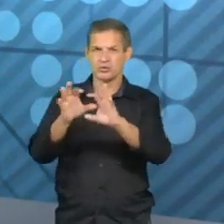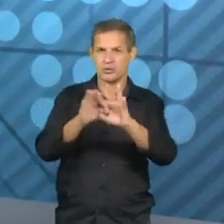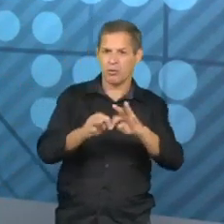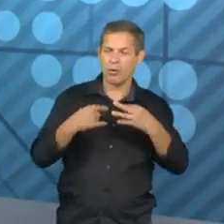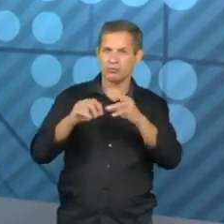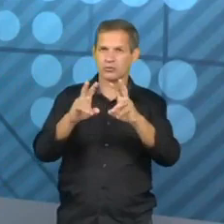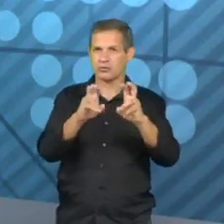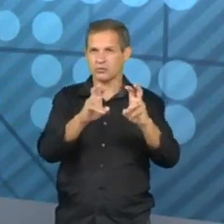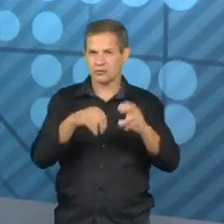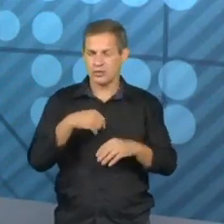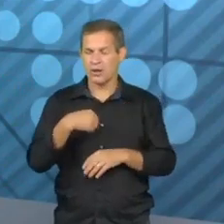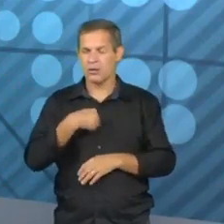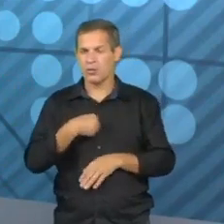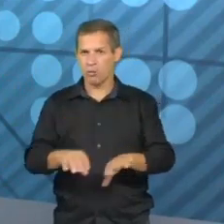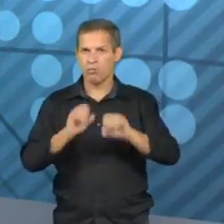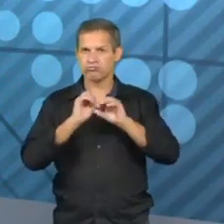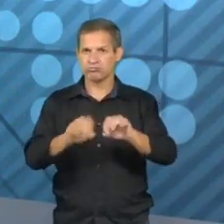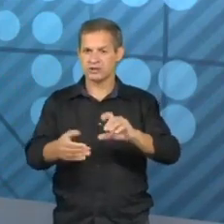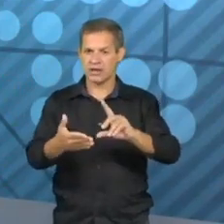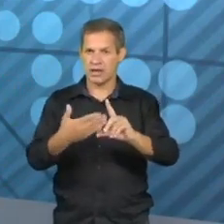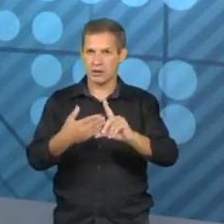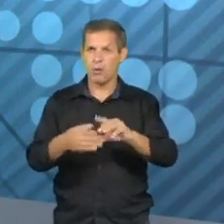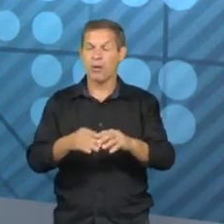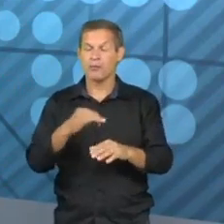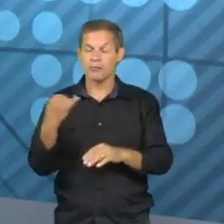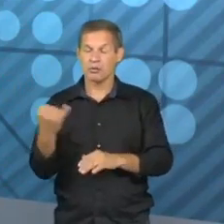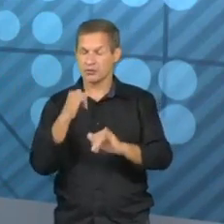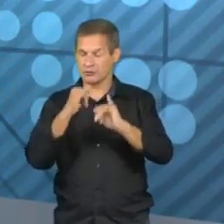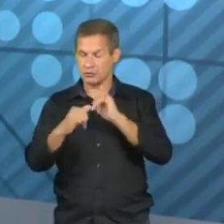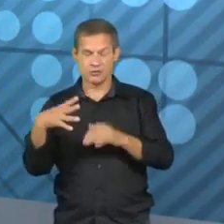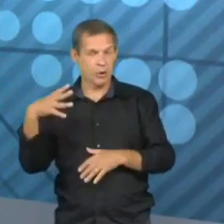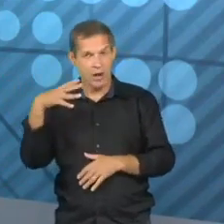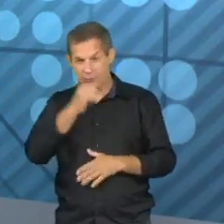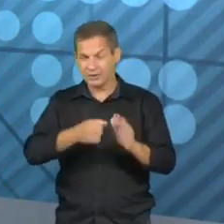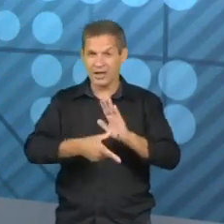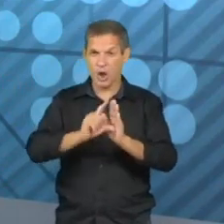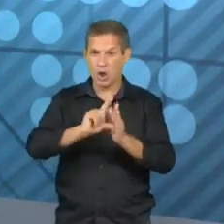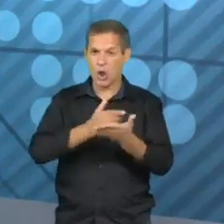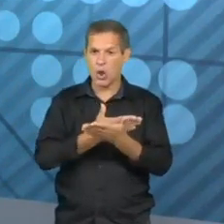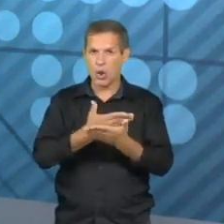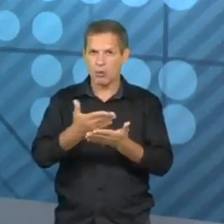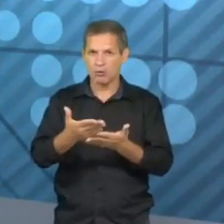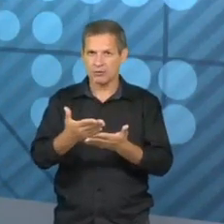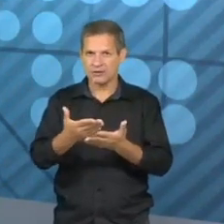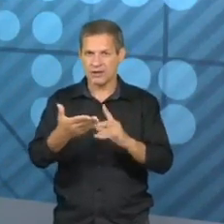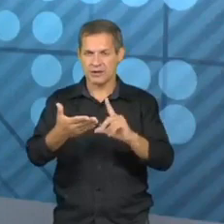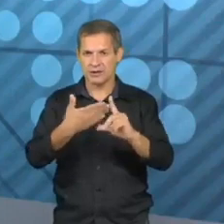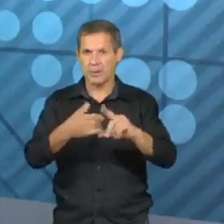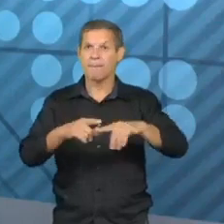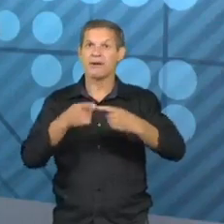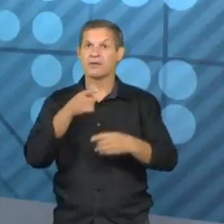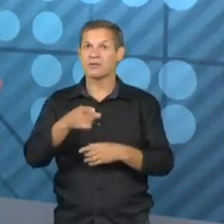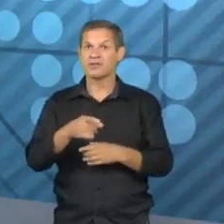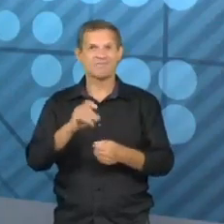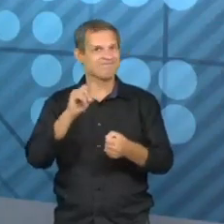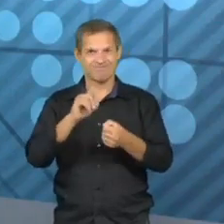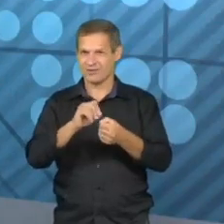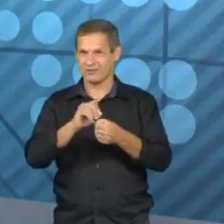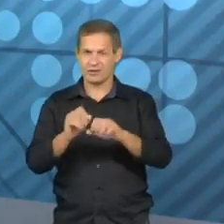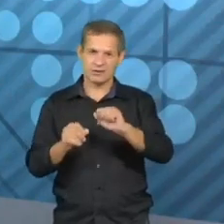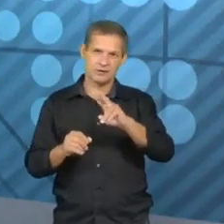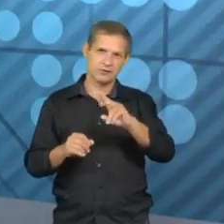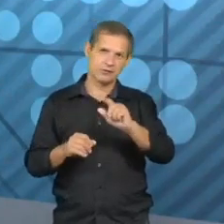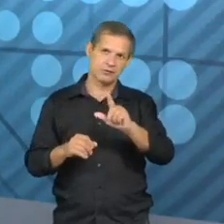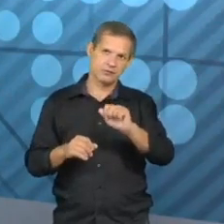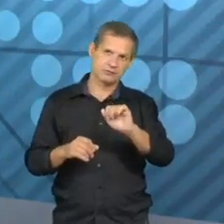os conteúdos que eu vou trazer aqui. Um recado bem rápido antes da gente iniciar. Tá? Você que não fez o